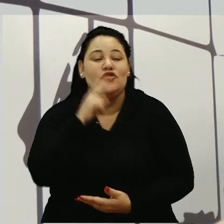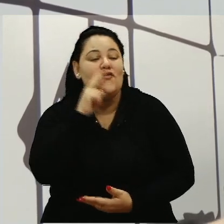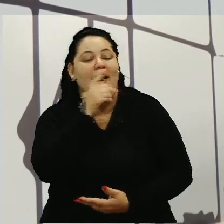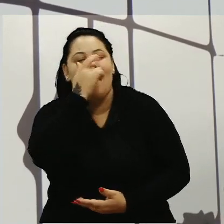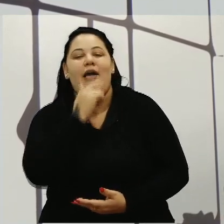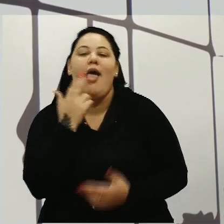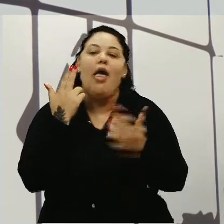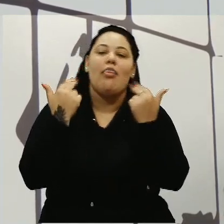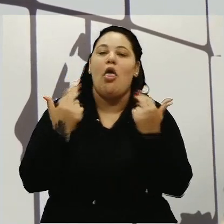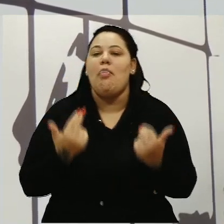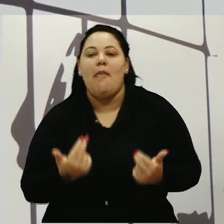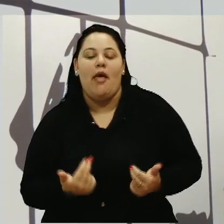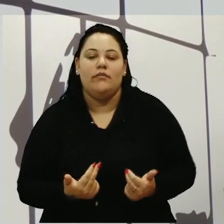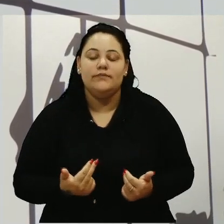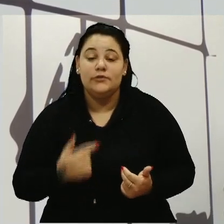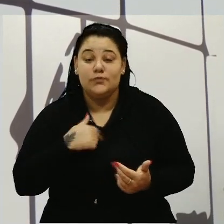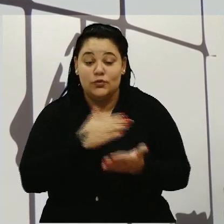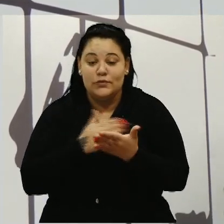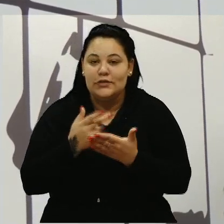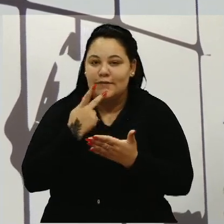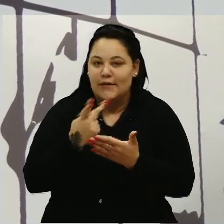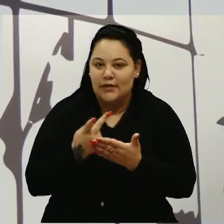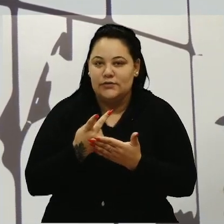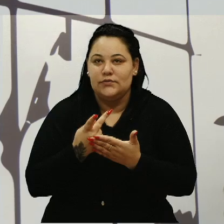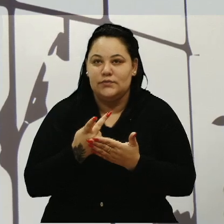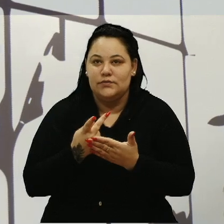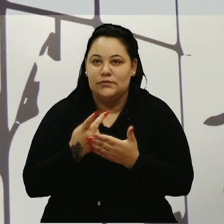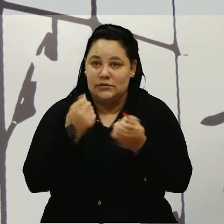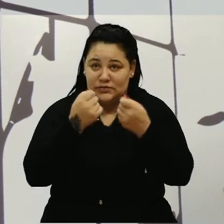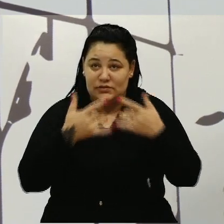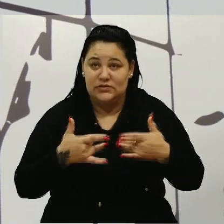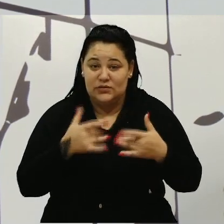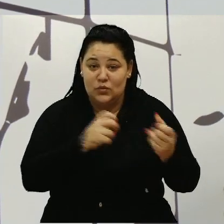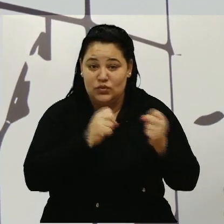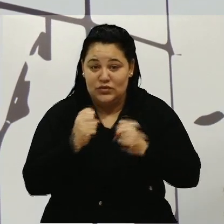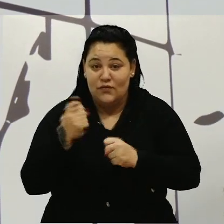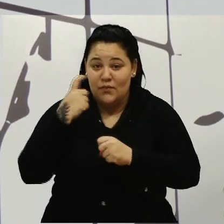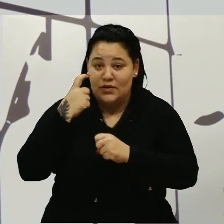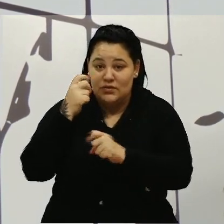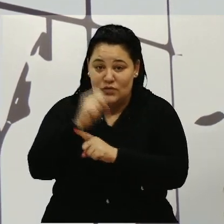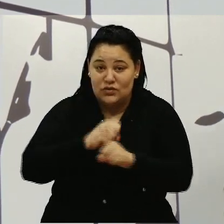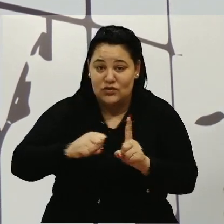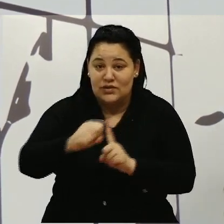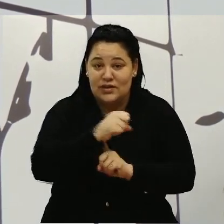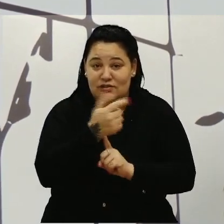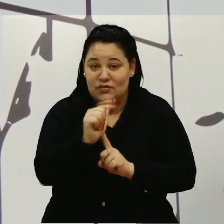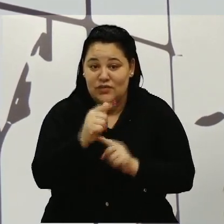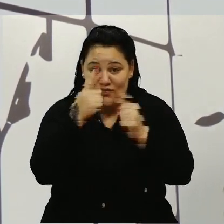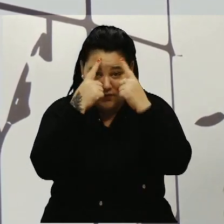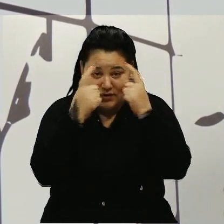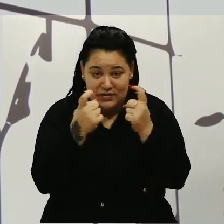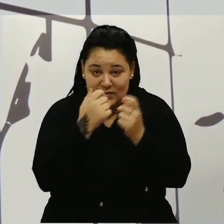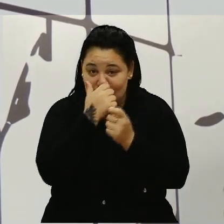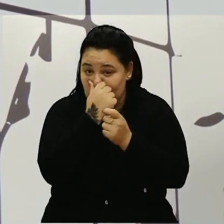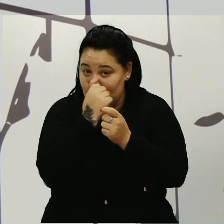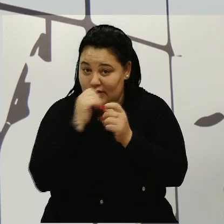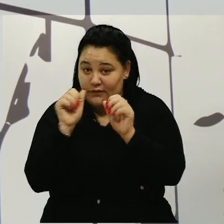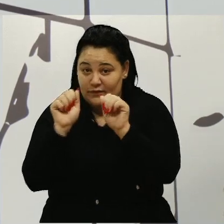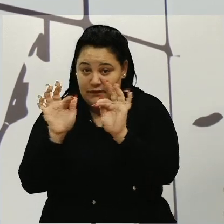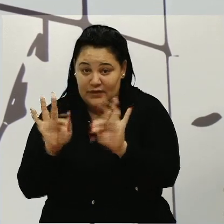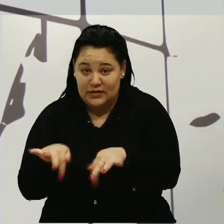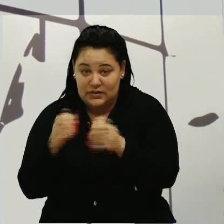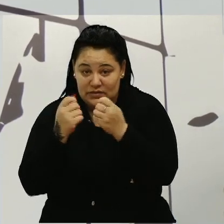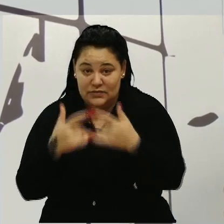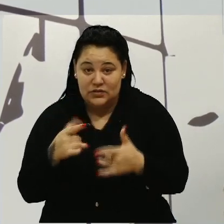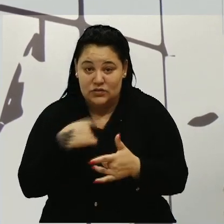normal. Então, eu comecei a minha fala dizendo se era possível a gente pensar numa sociedade sem violência, e terminei dizendo que nós precisamos